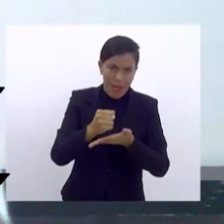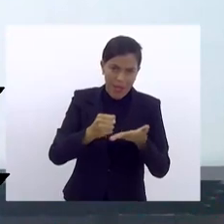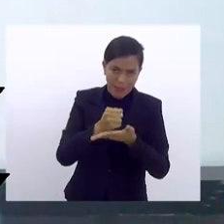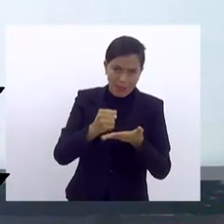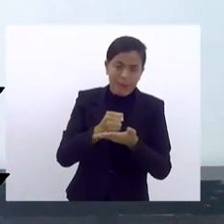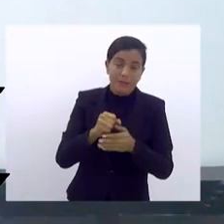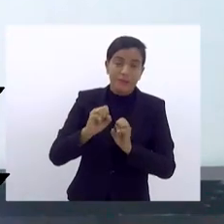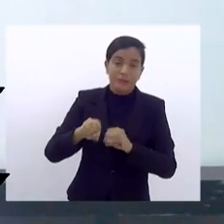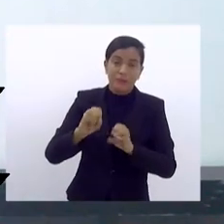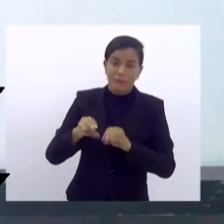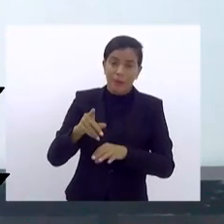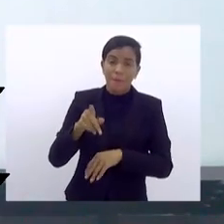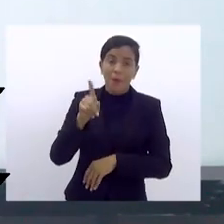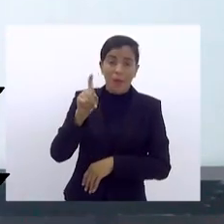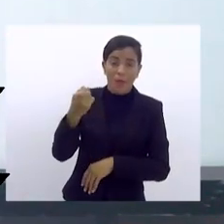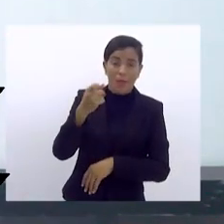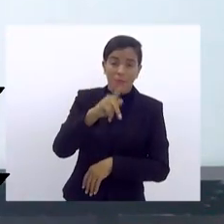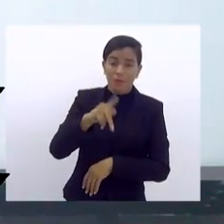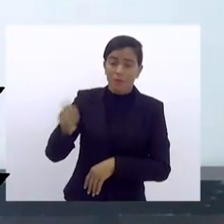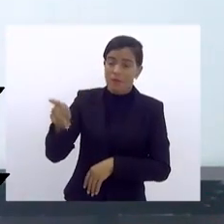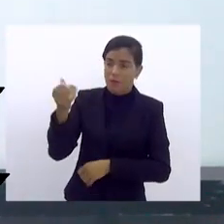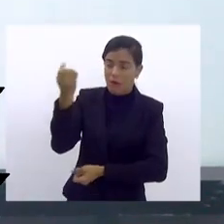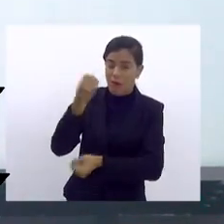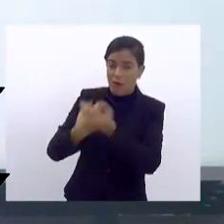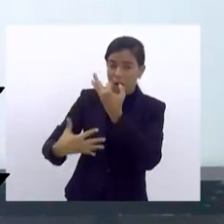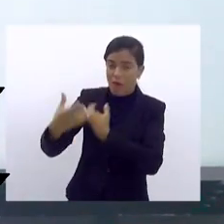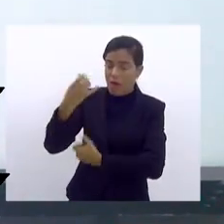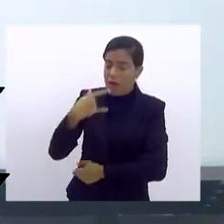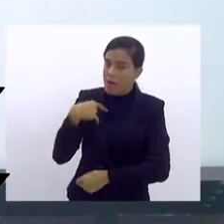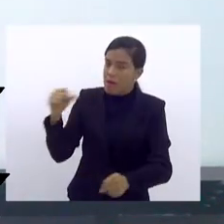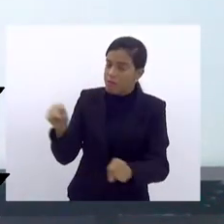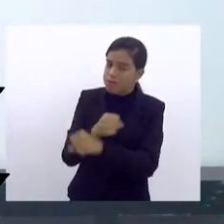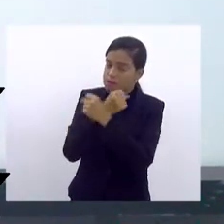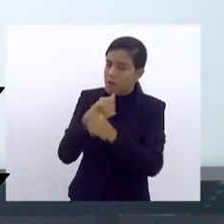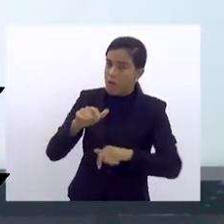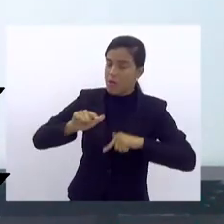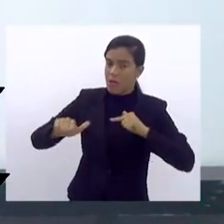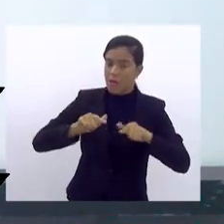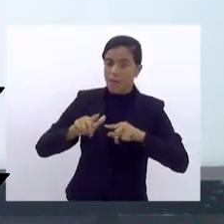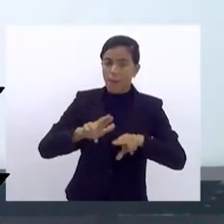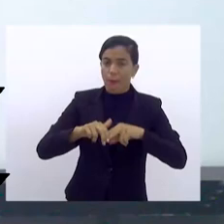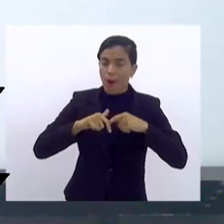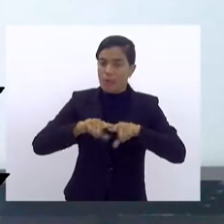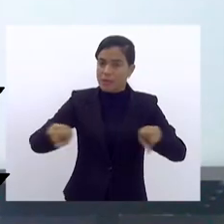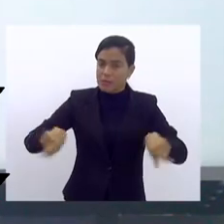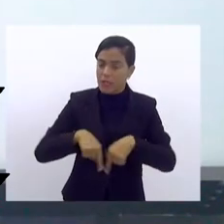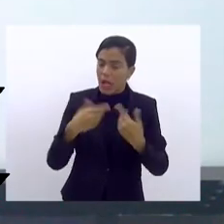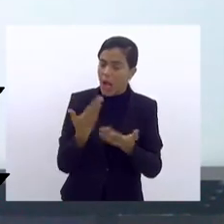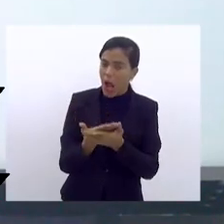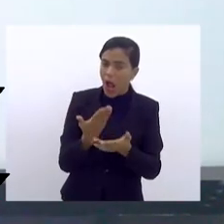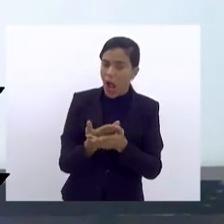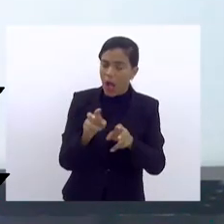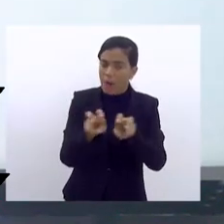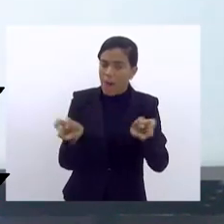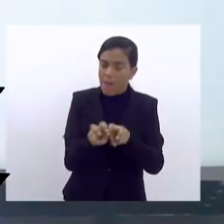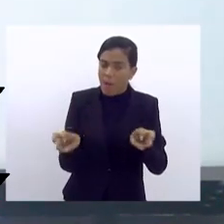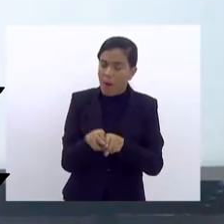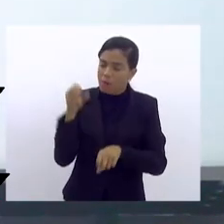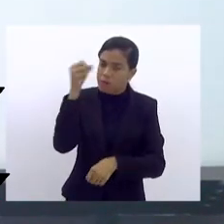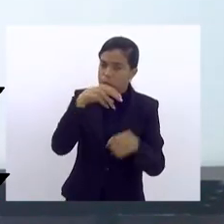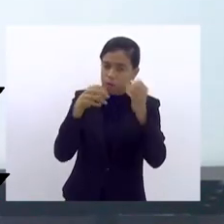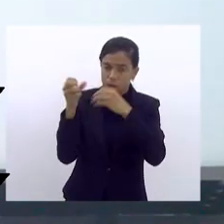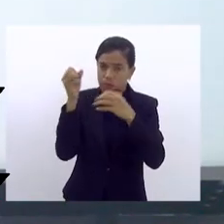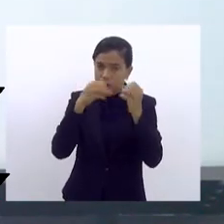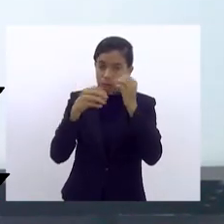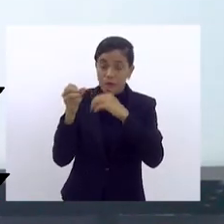relatos dos meus professores que não davam conta de cumprir essa jornada de trabalho porque o ambiente era hostil e a